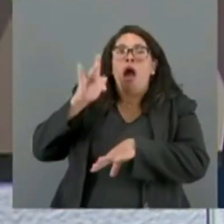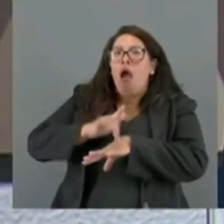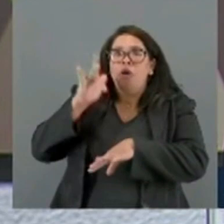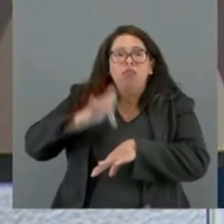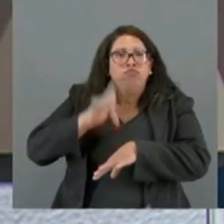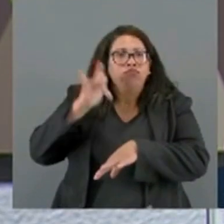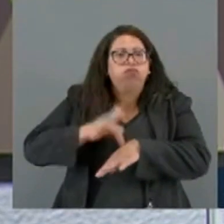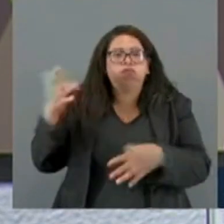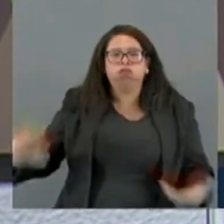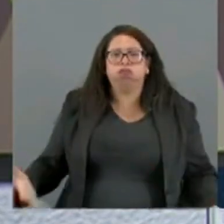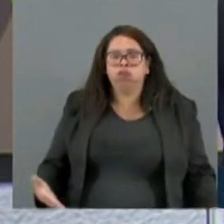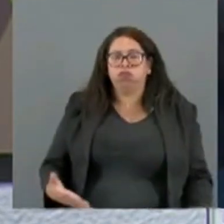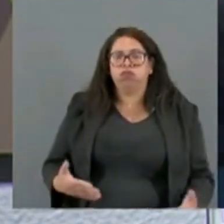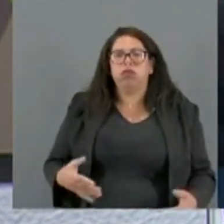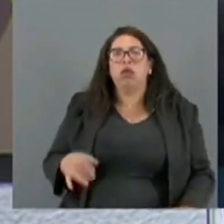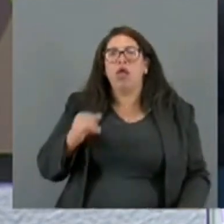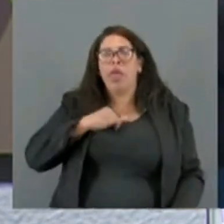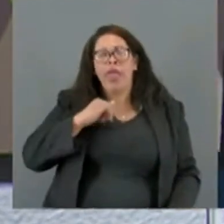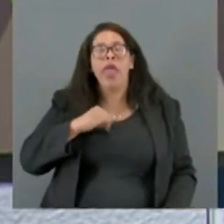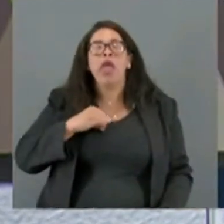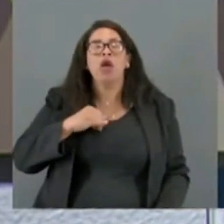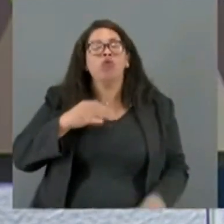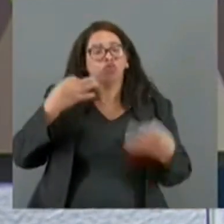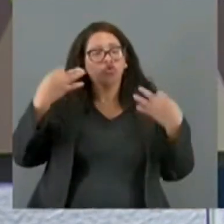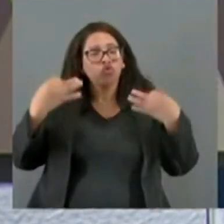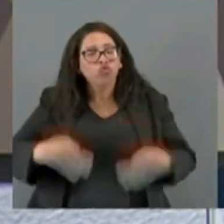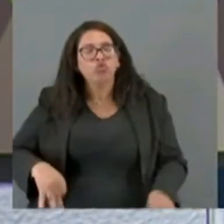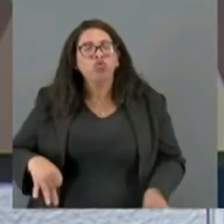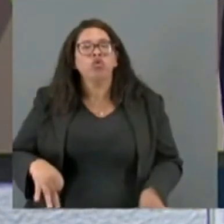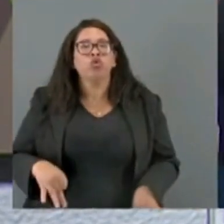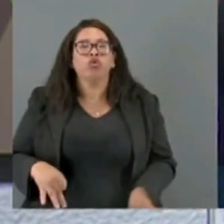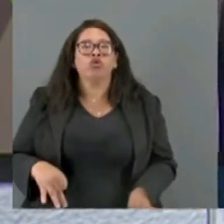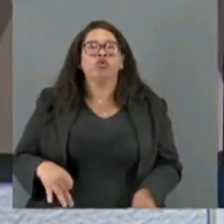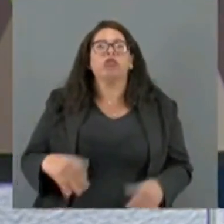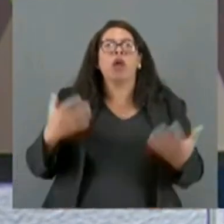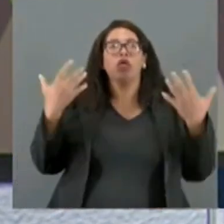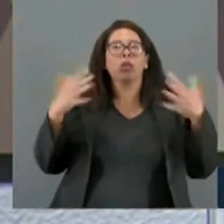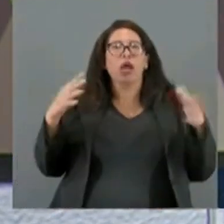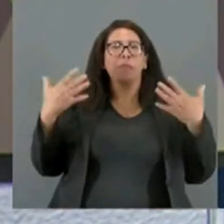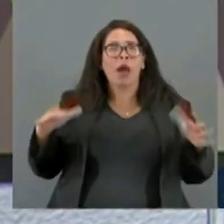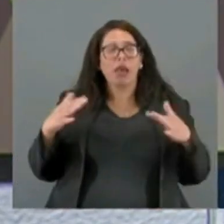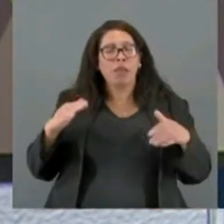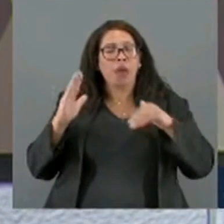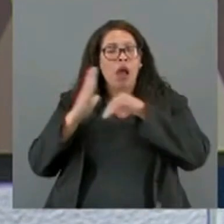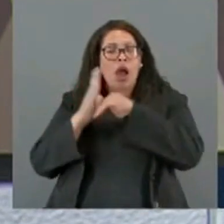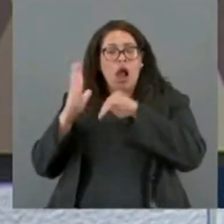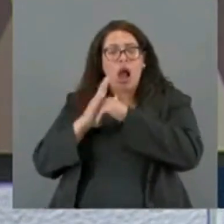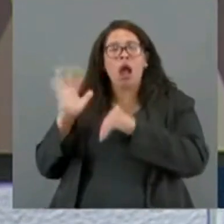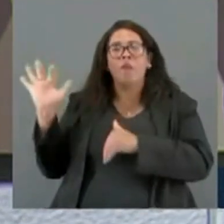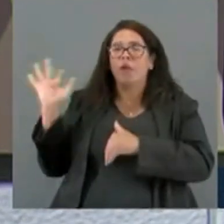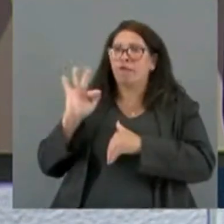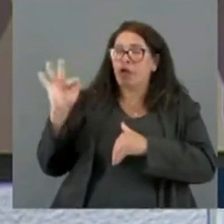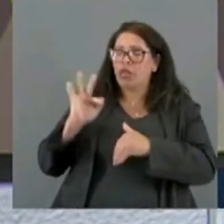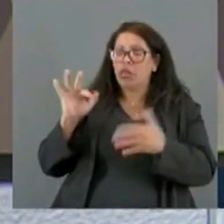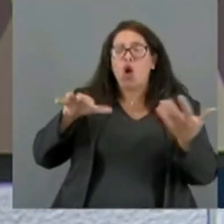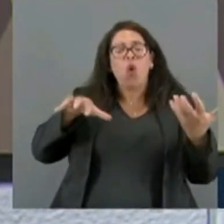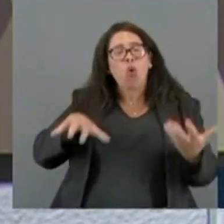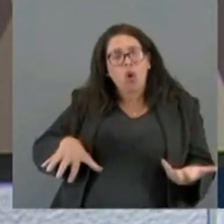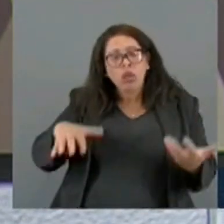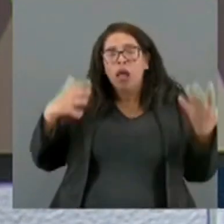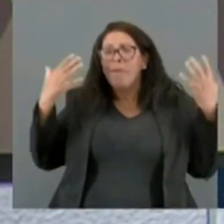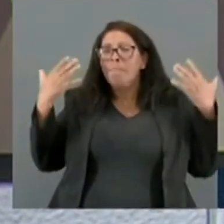aqui por questão de justiça, eu tenho que parabenizar a esta casa, a este